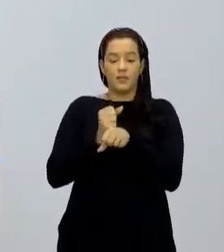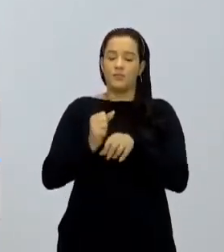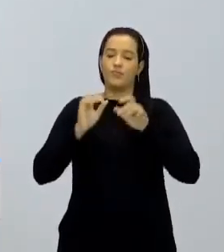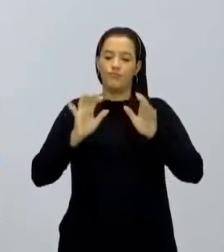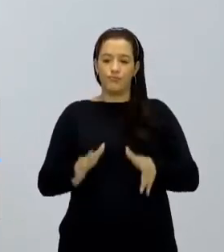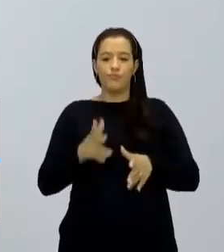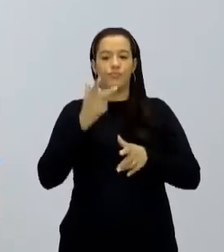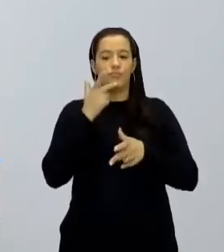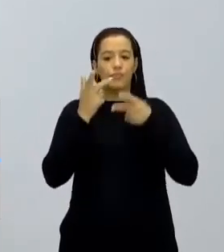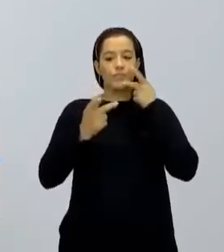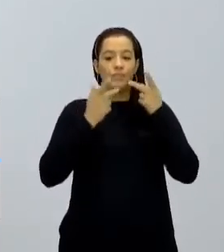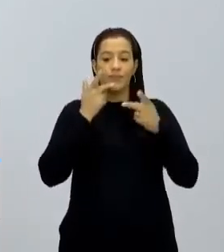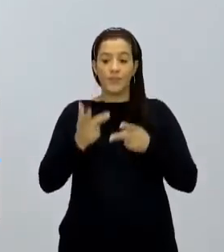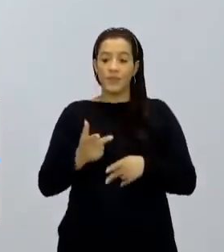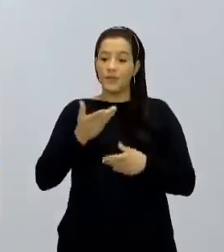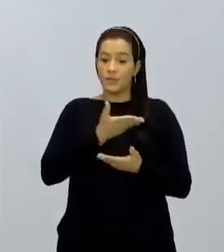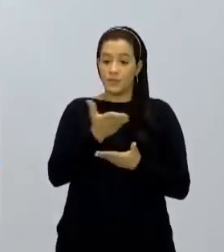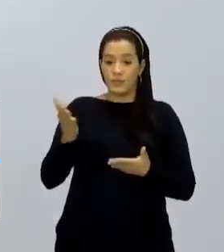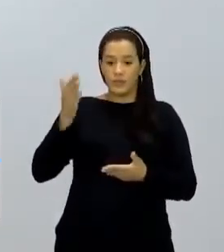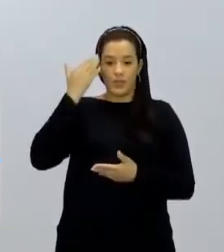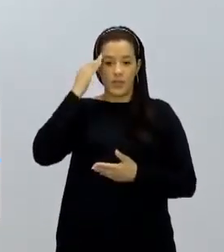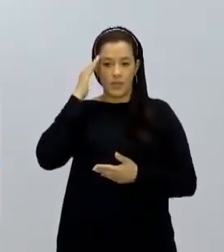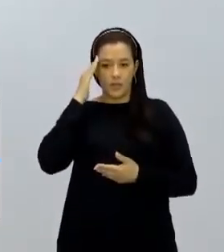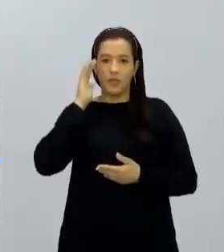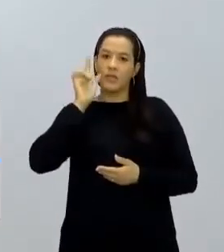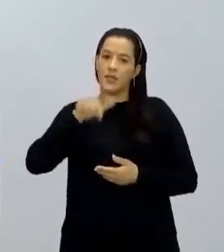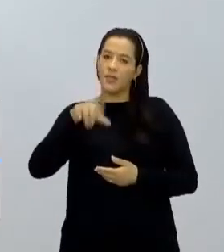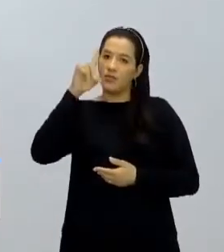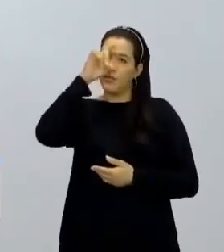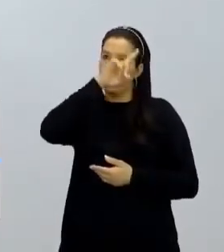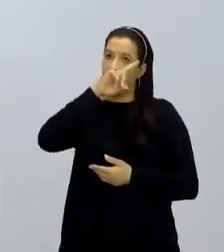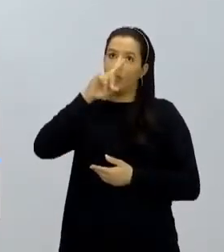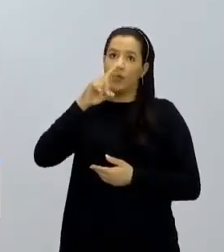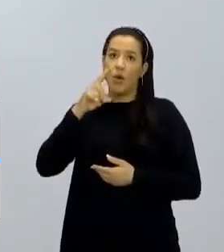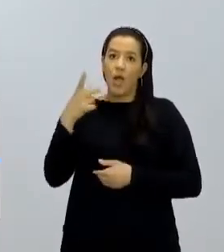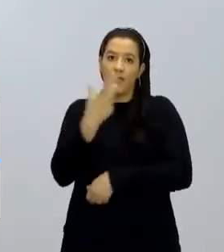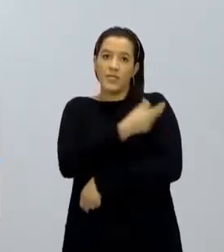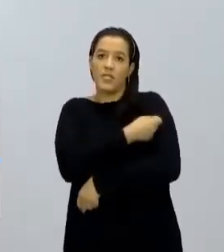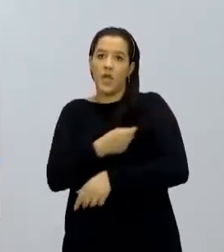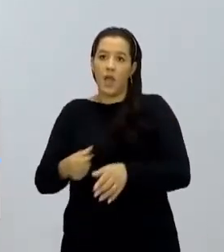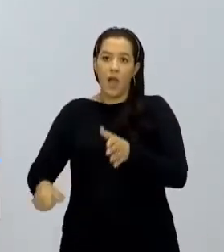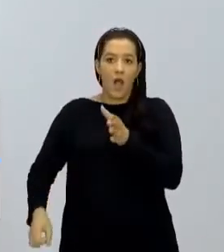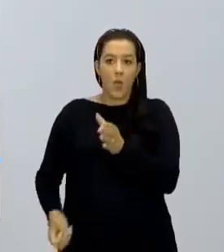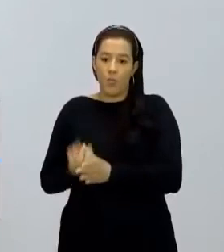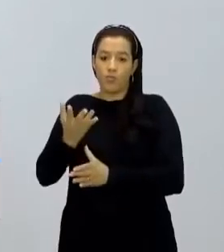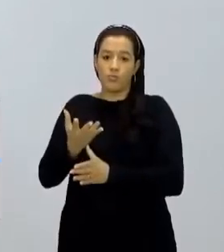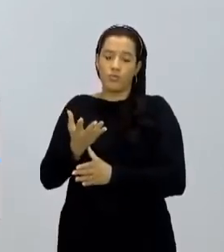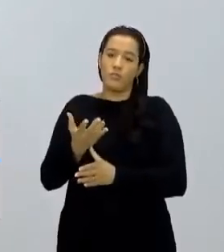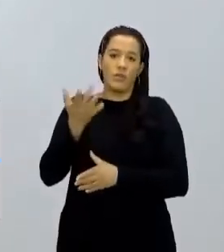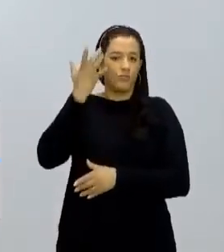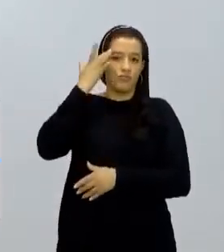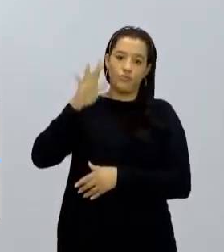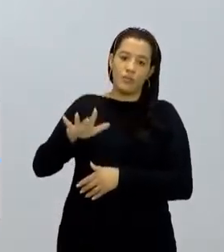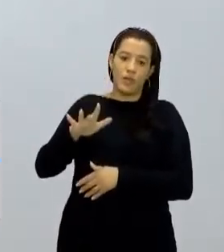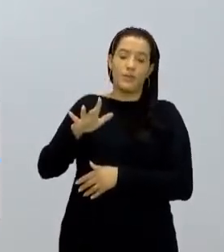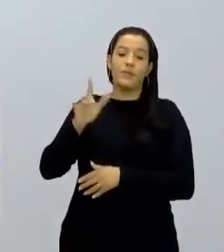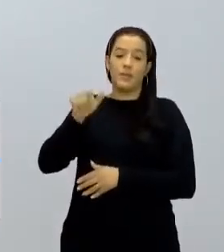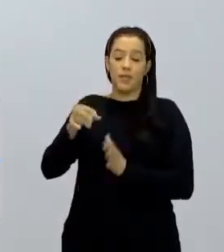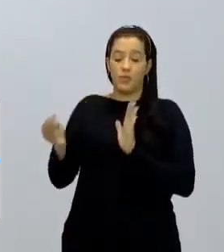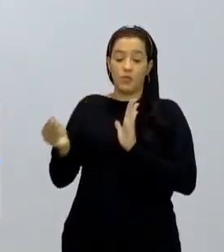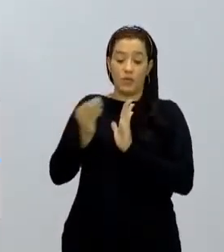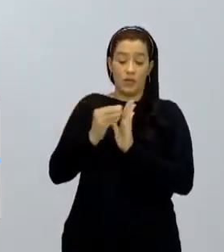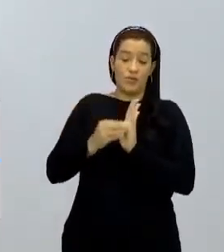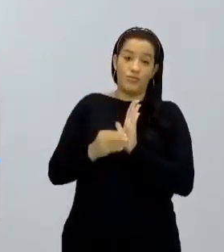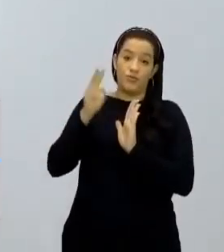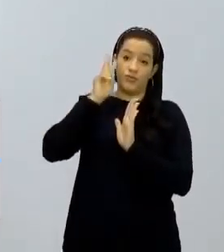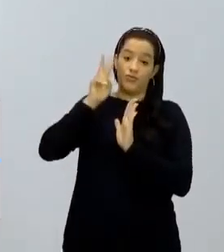vocês entenderem que é difícil a gente falar quando surgiu, a gente tem um registro histórico. E é importante a gente saber, né? Eu não sou